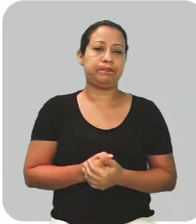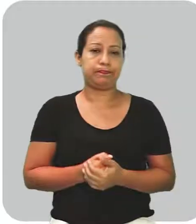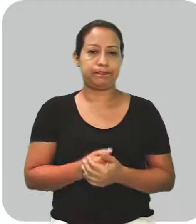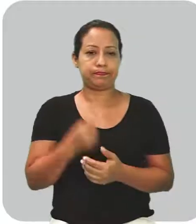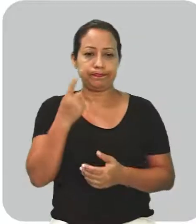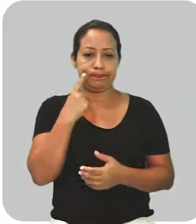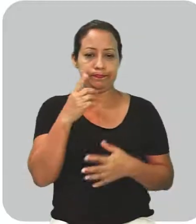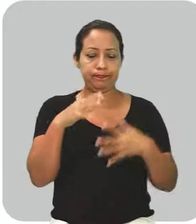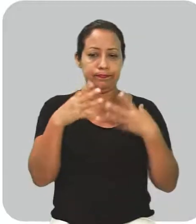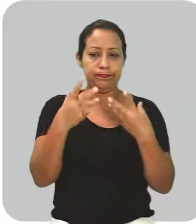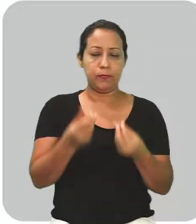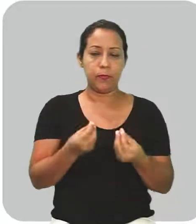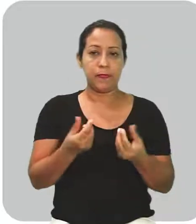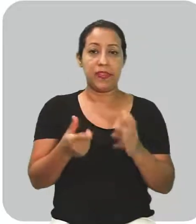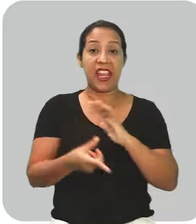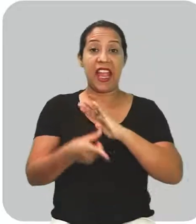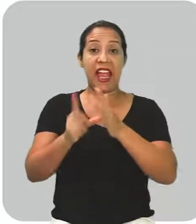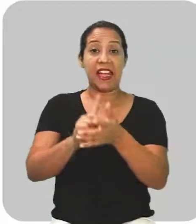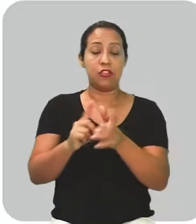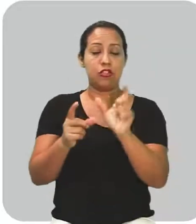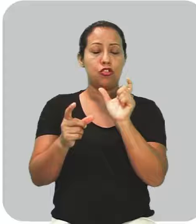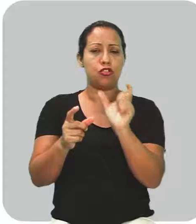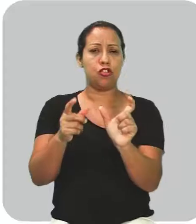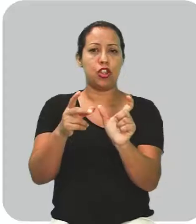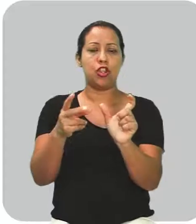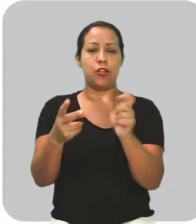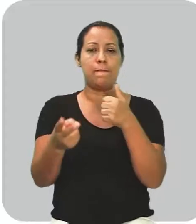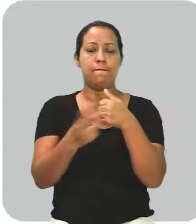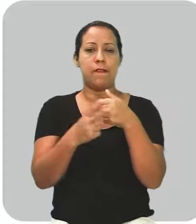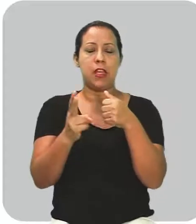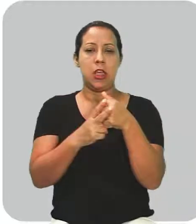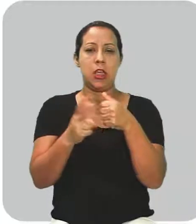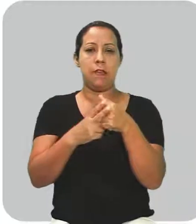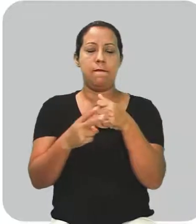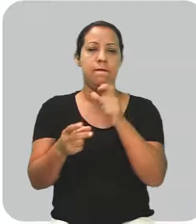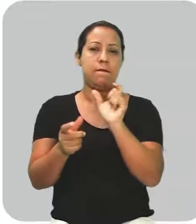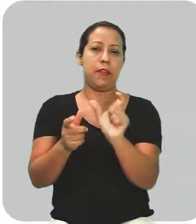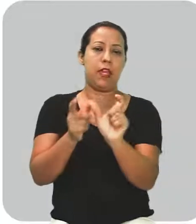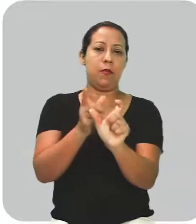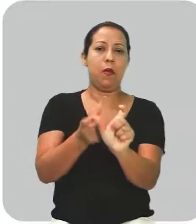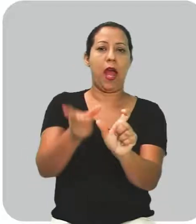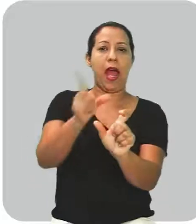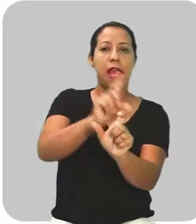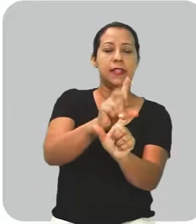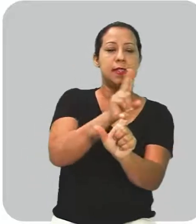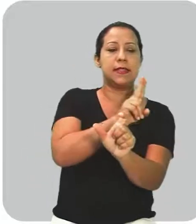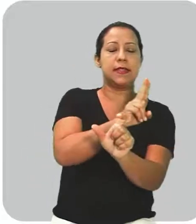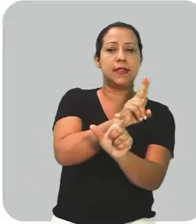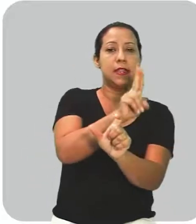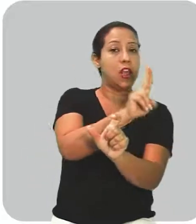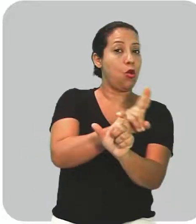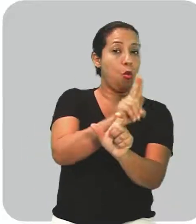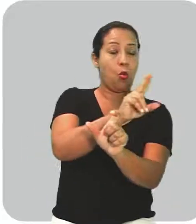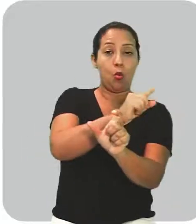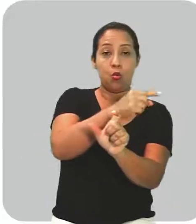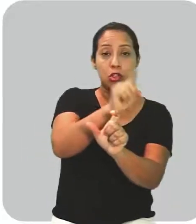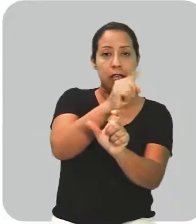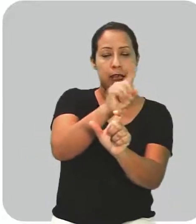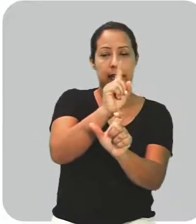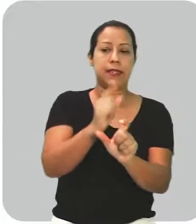Então, antes de verbo no infinitivo e antes de artigo indefinido, não se utiliza